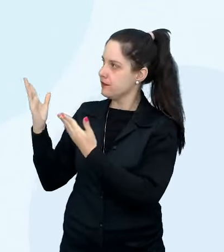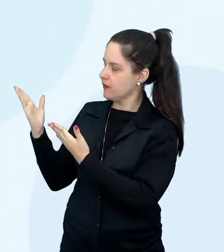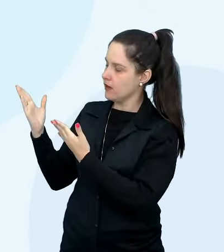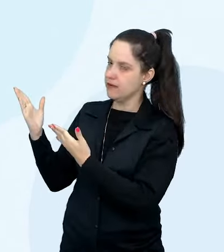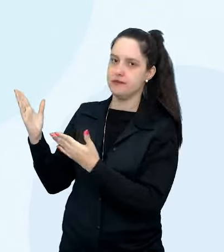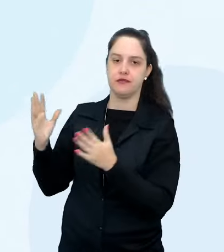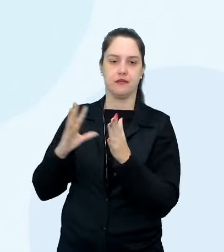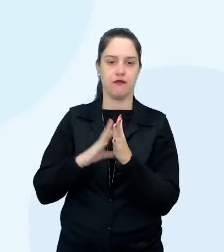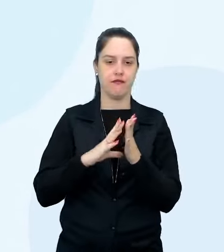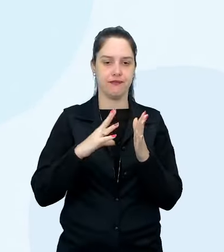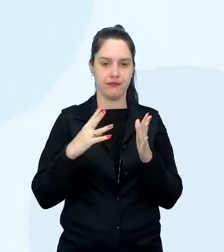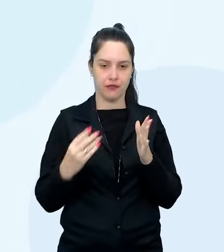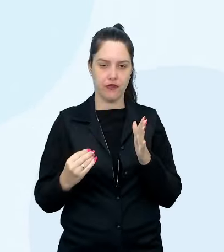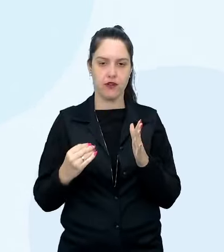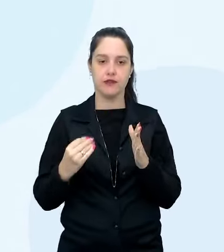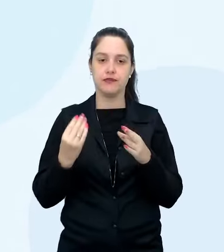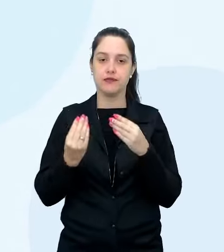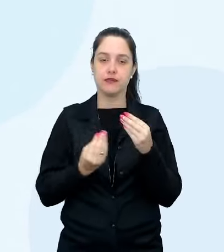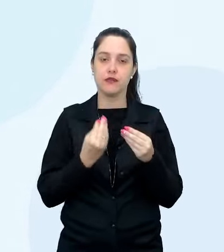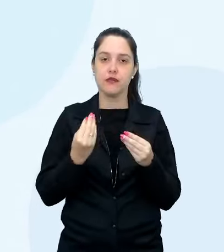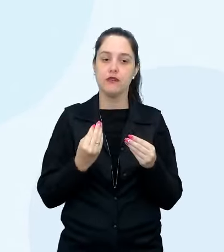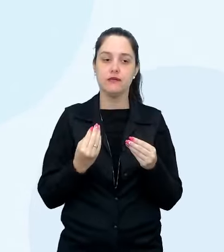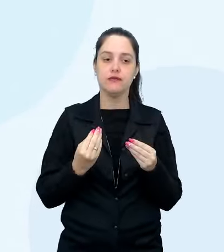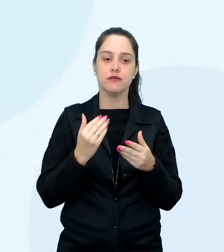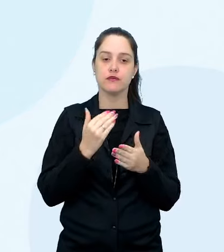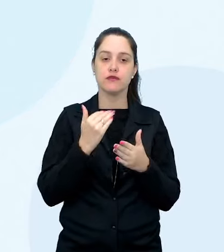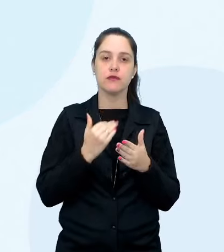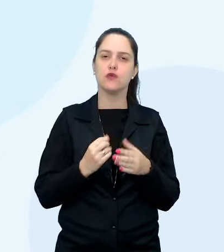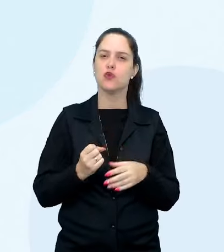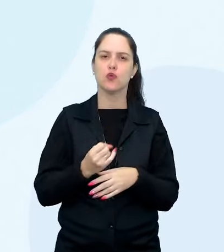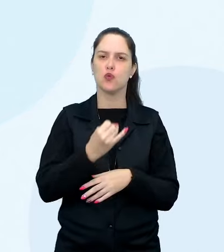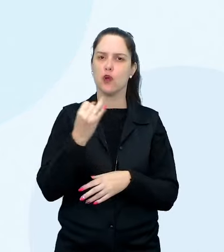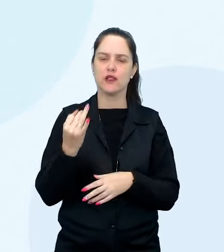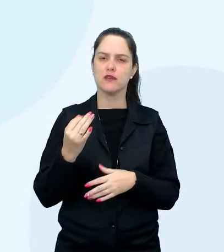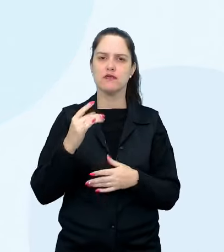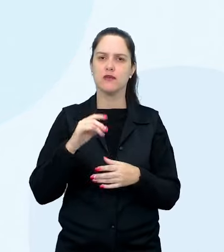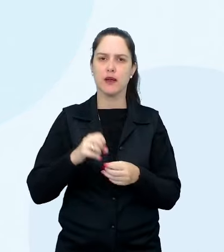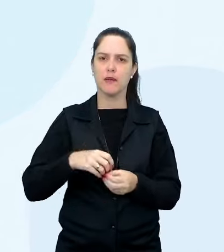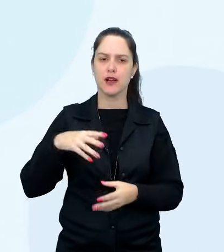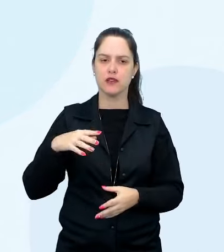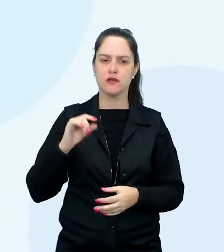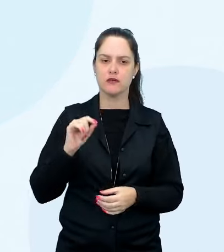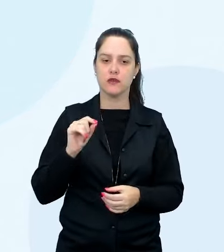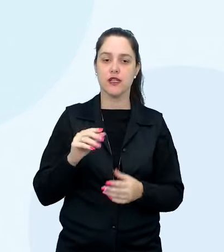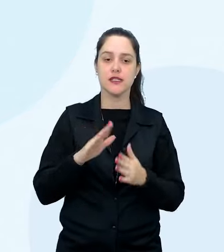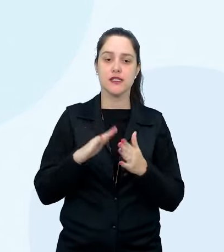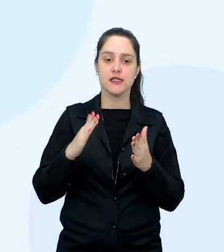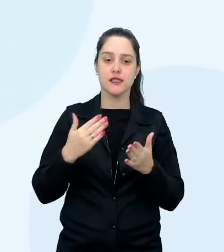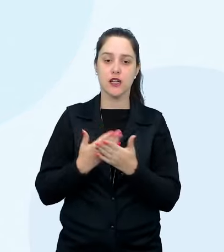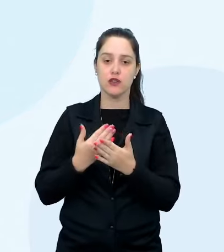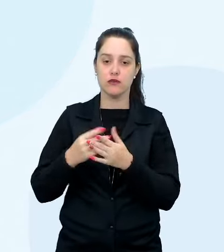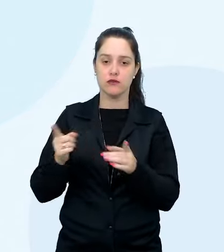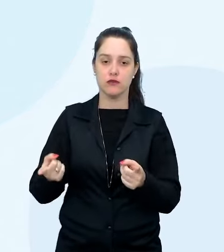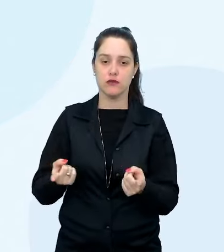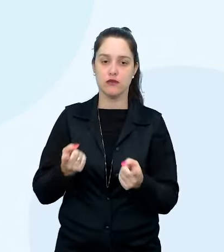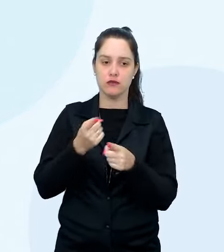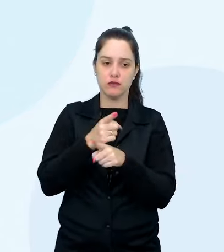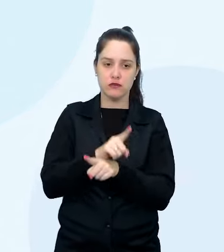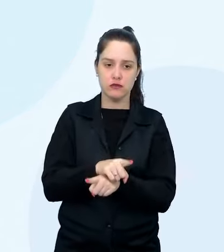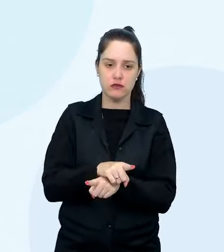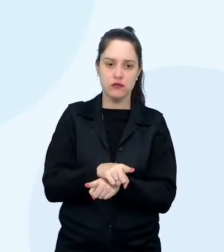curricular onde aparece, né, quais componentes aparecem. Então, sala de aula invertida, eles aparecem